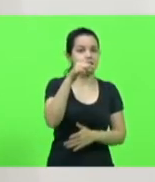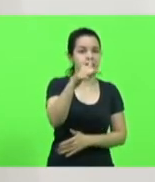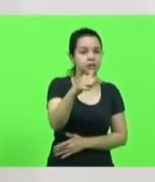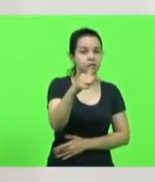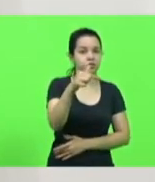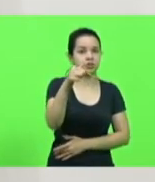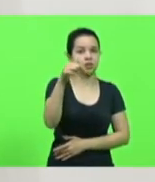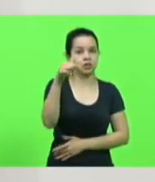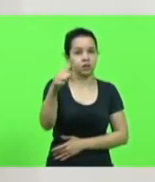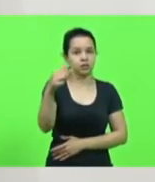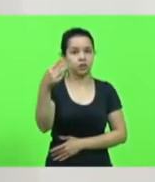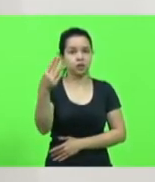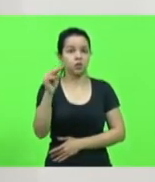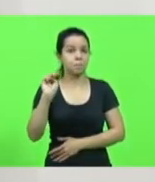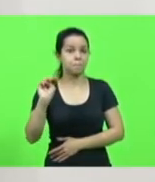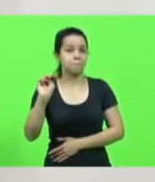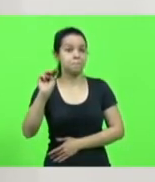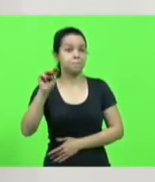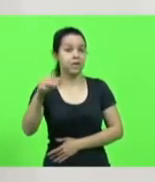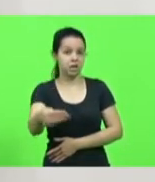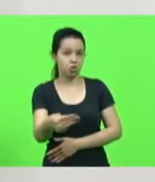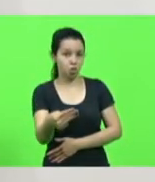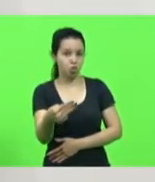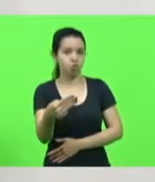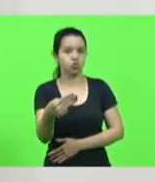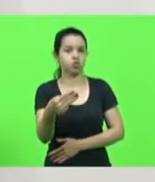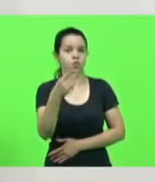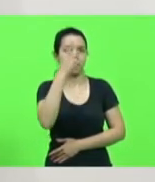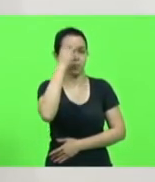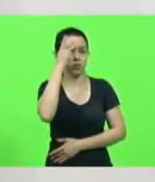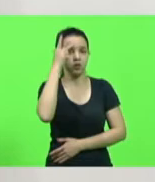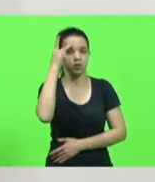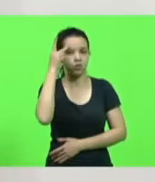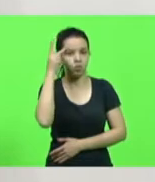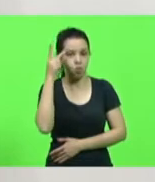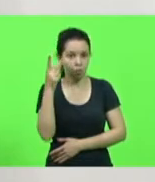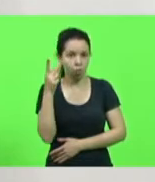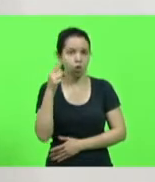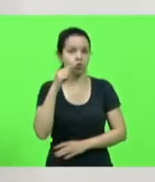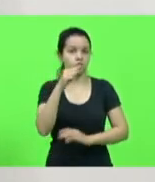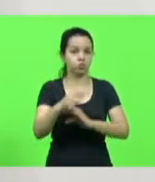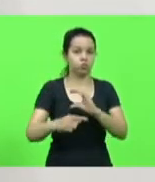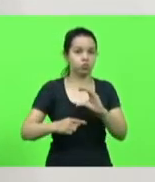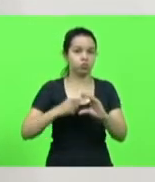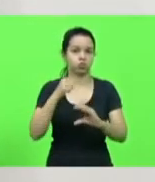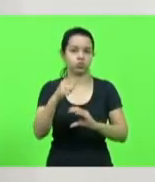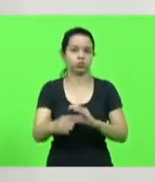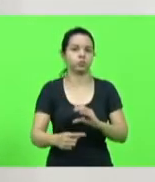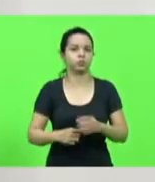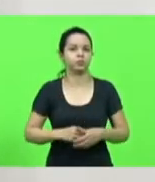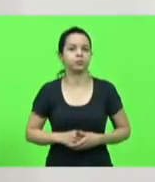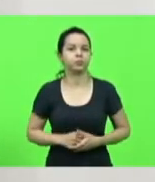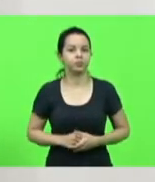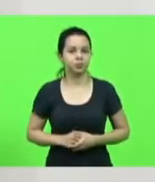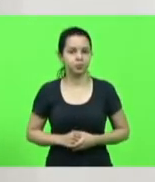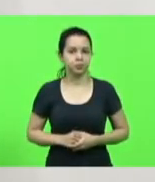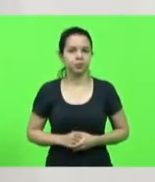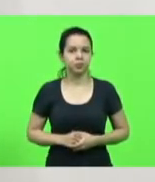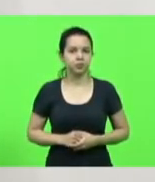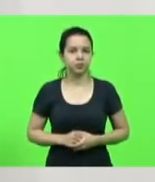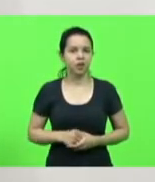773 milhões de seres humanos no mundo. E